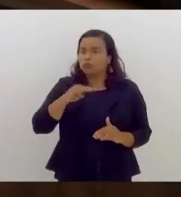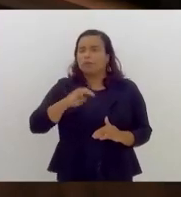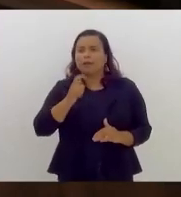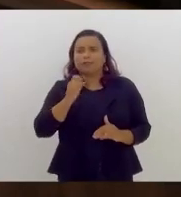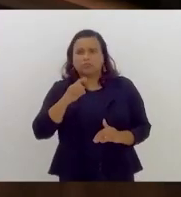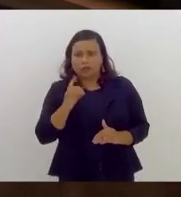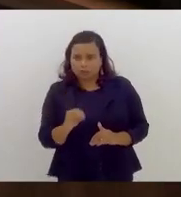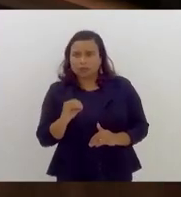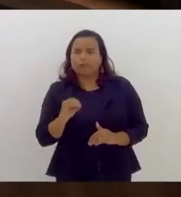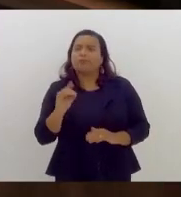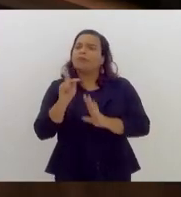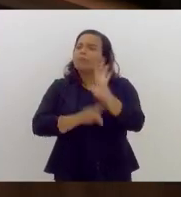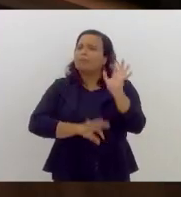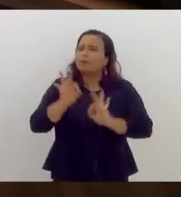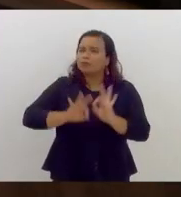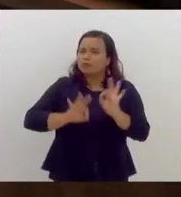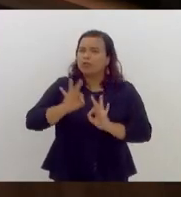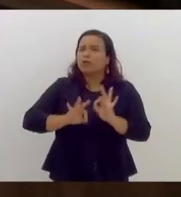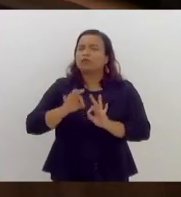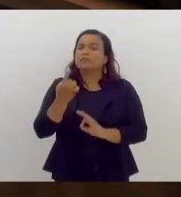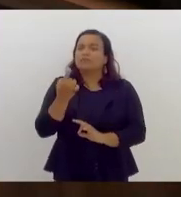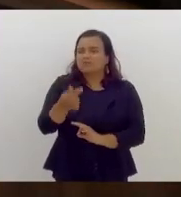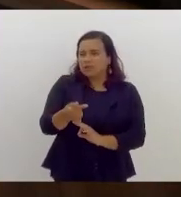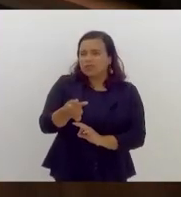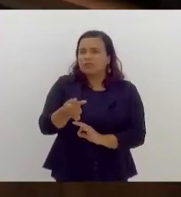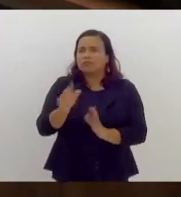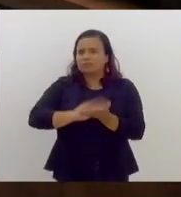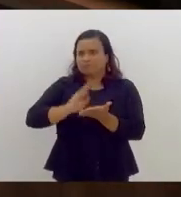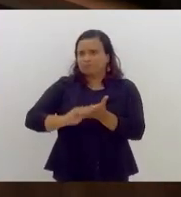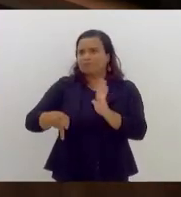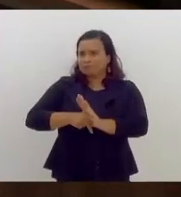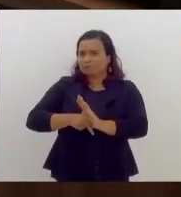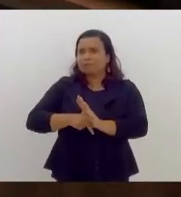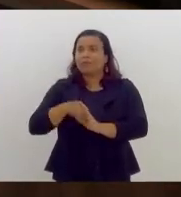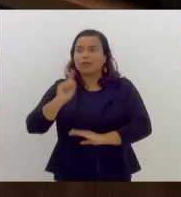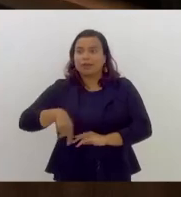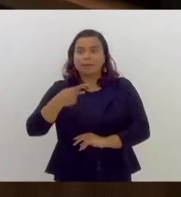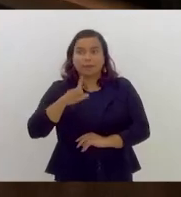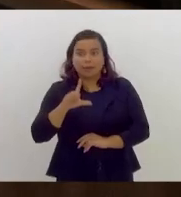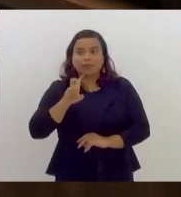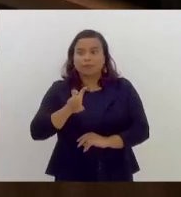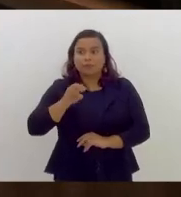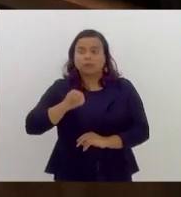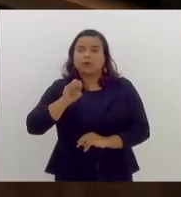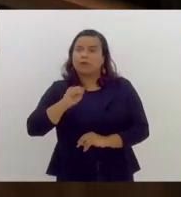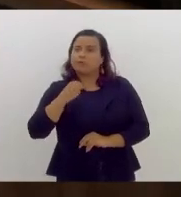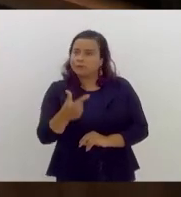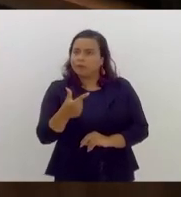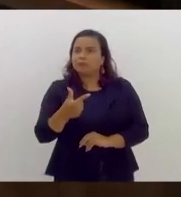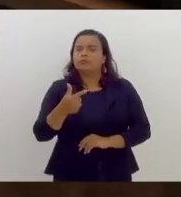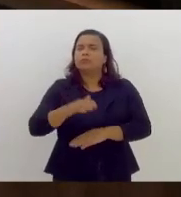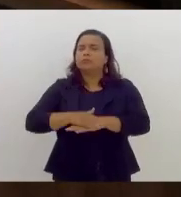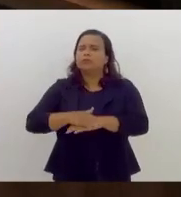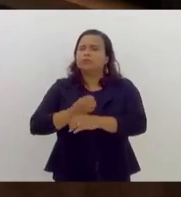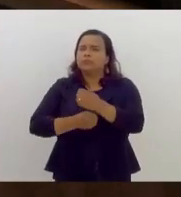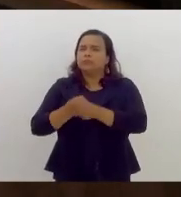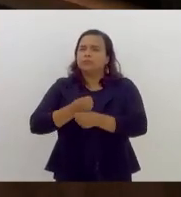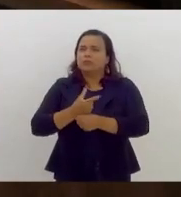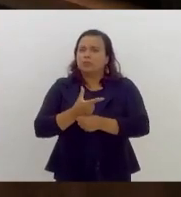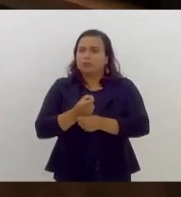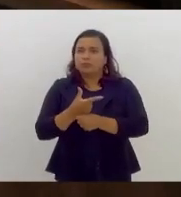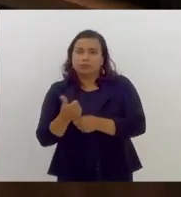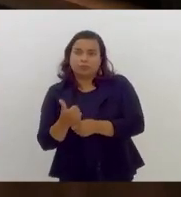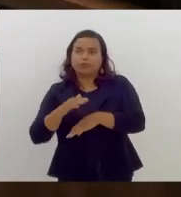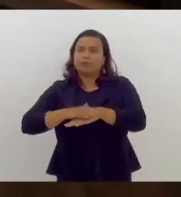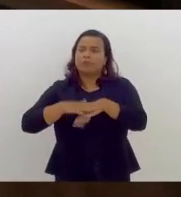no projeto 17 da pauta. É o PL 5082 de 21, que